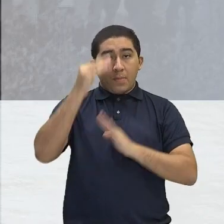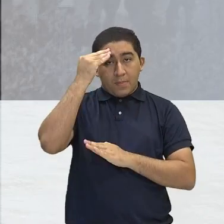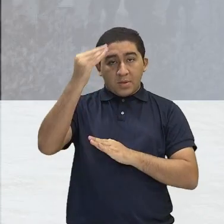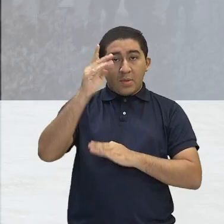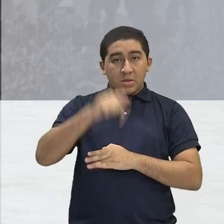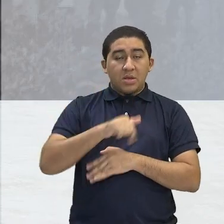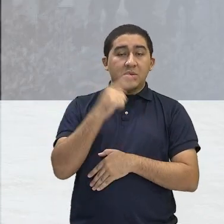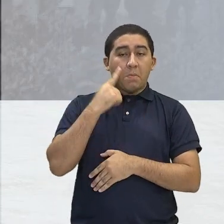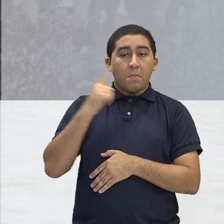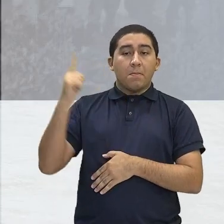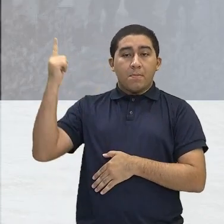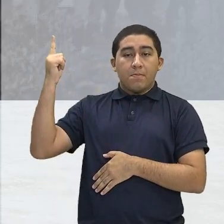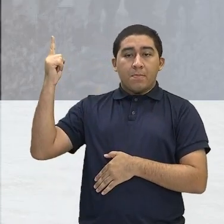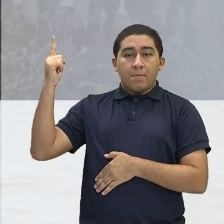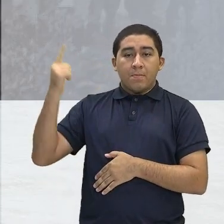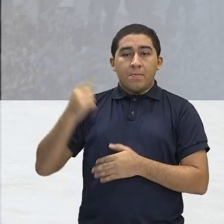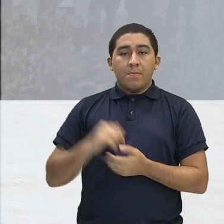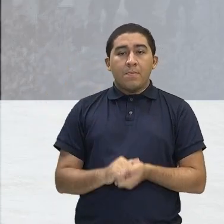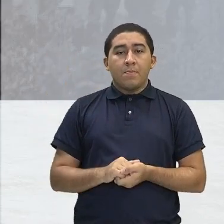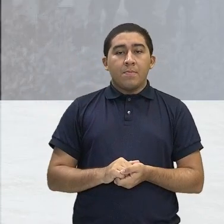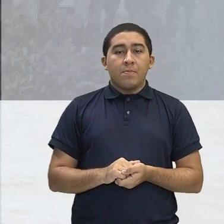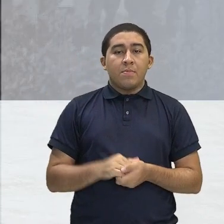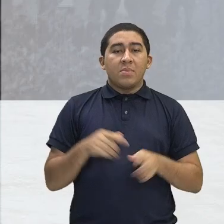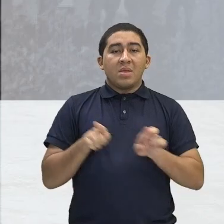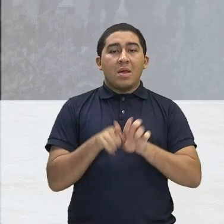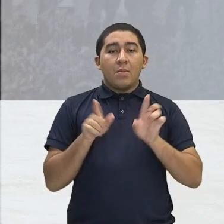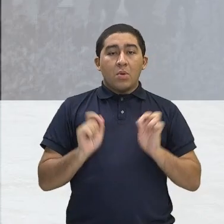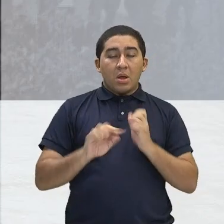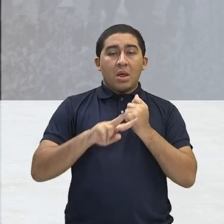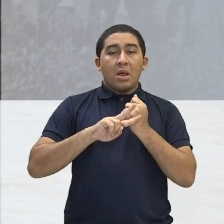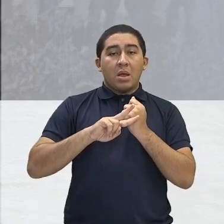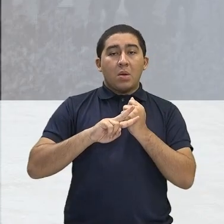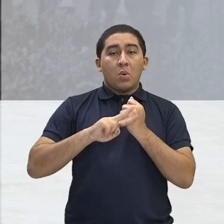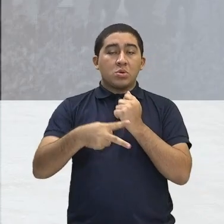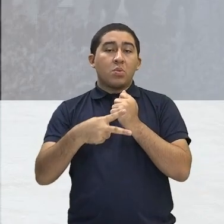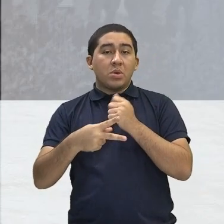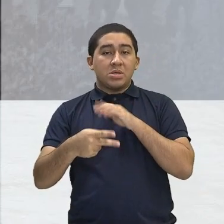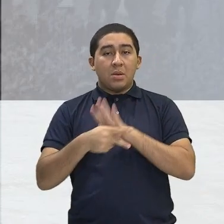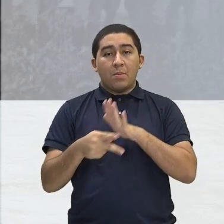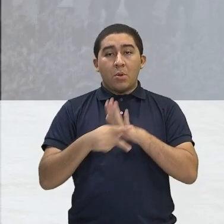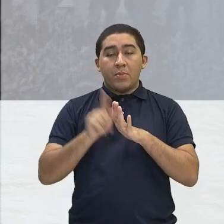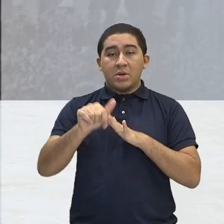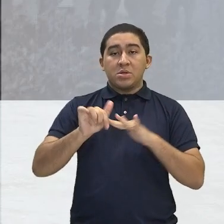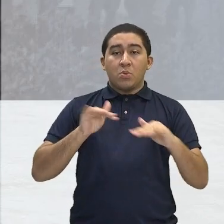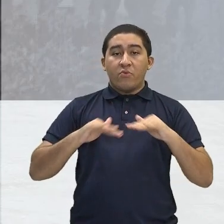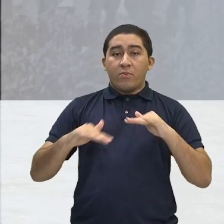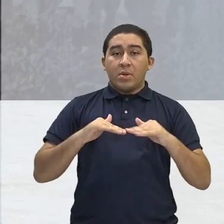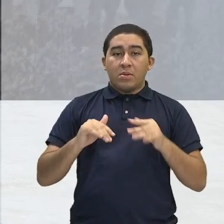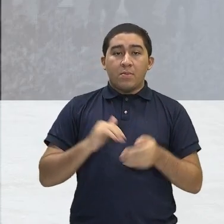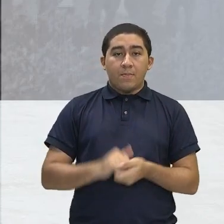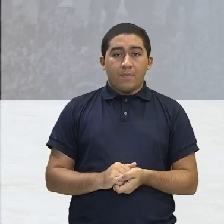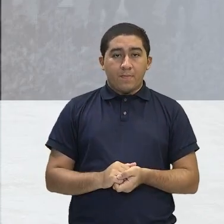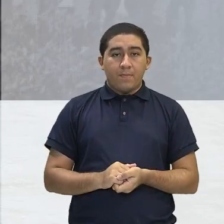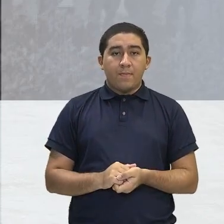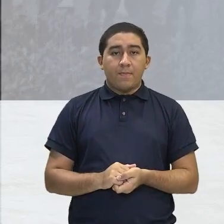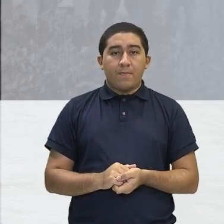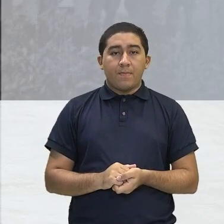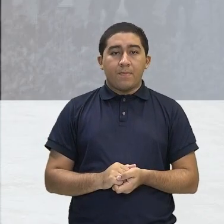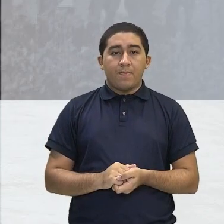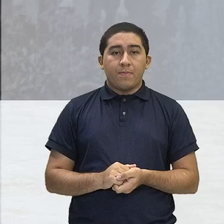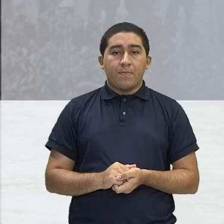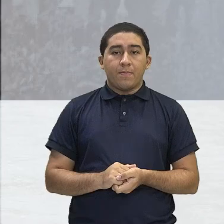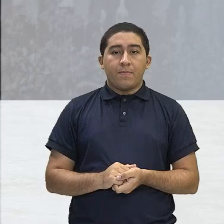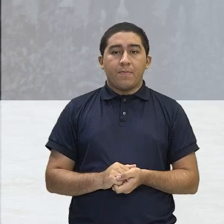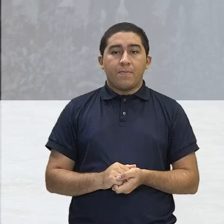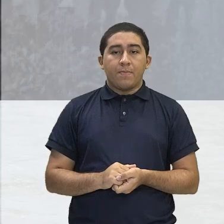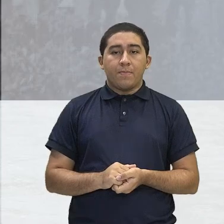coluna Prestes. E quais serão os impactos e consequências, né, deste movimento? Então, esse movimento